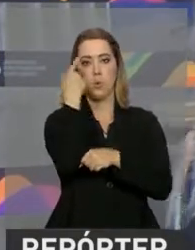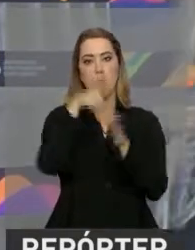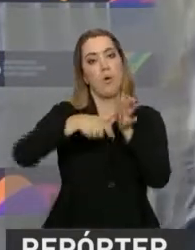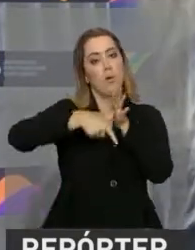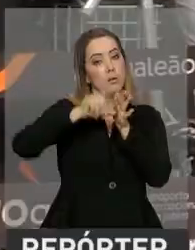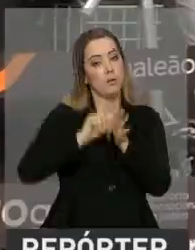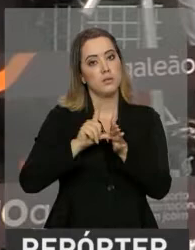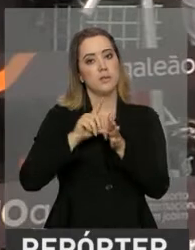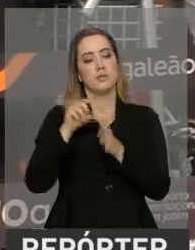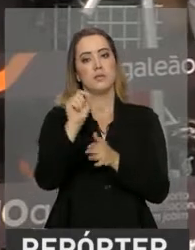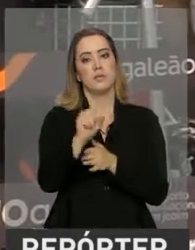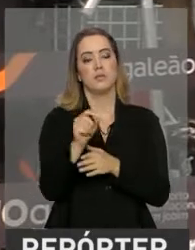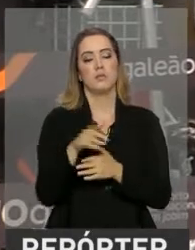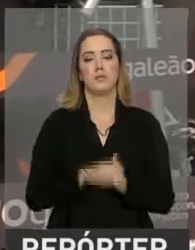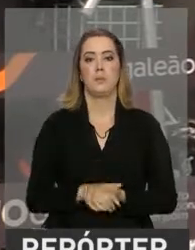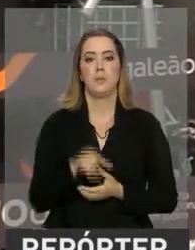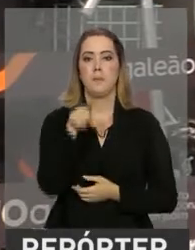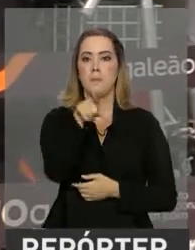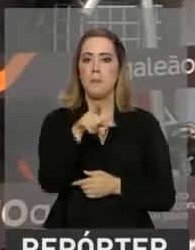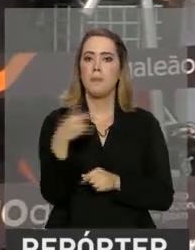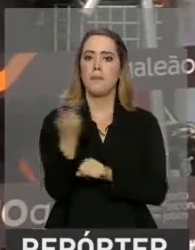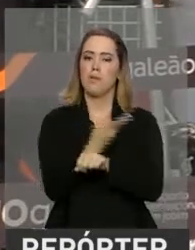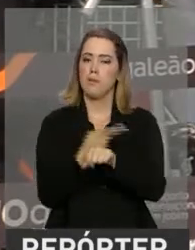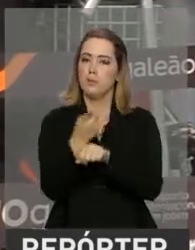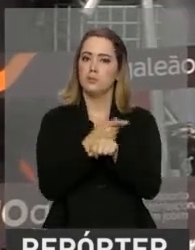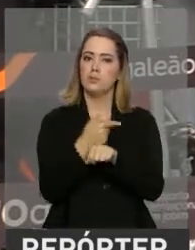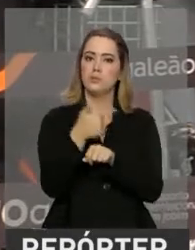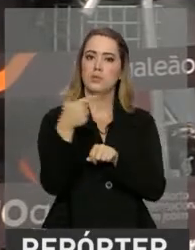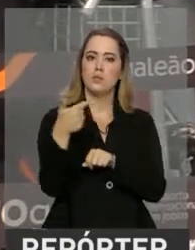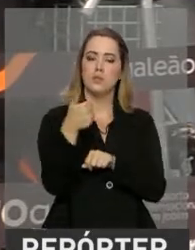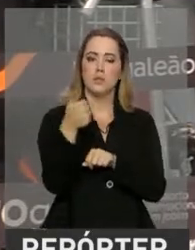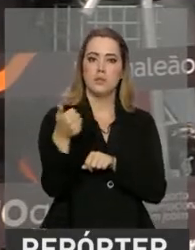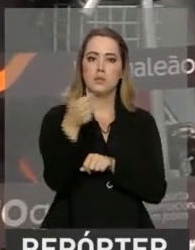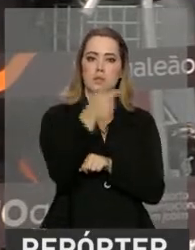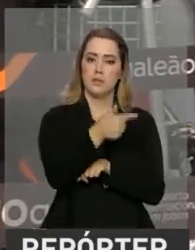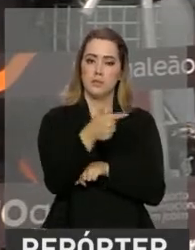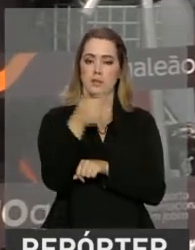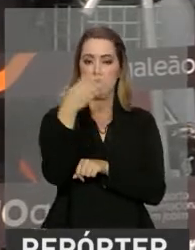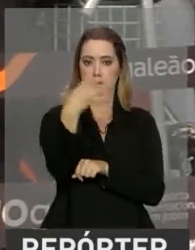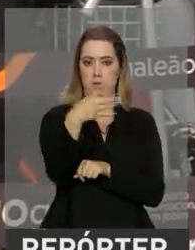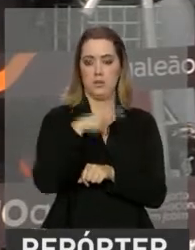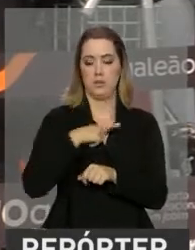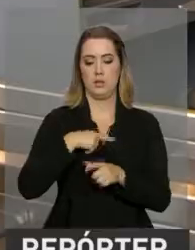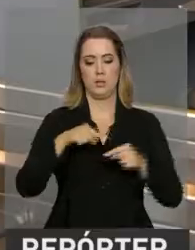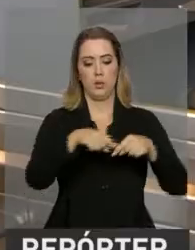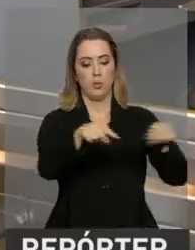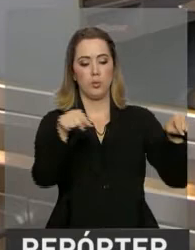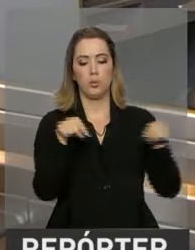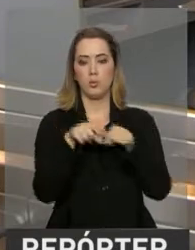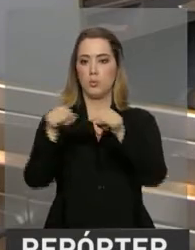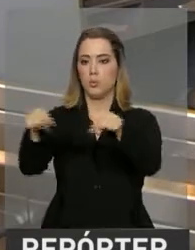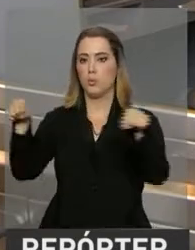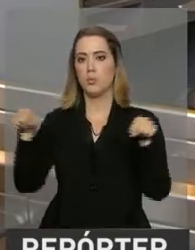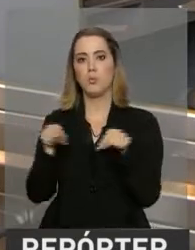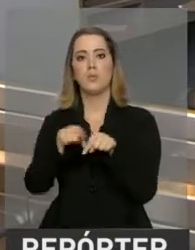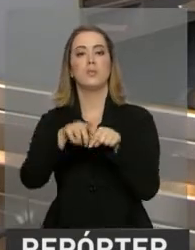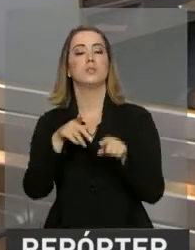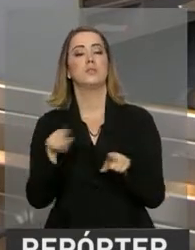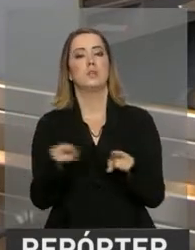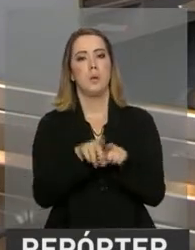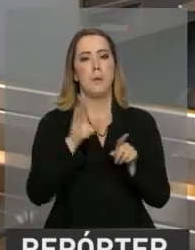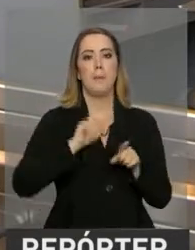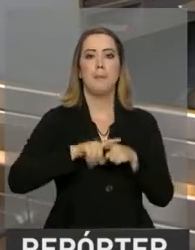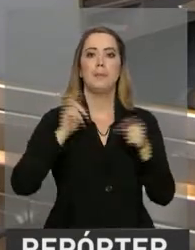2 horas de antecedência para atender a procura são 174 balcões de chequim no aeroporto mas os atletas vão poder